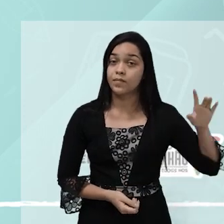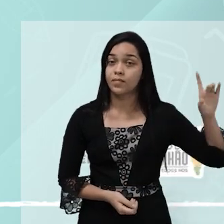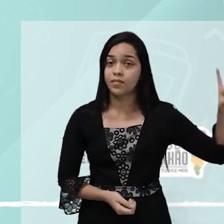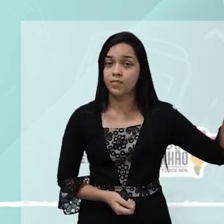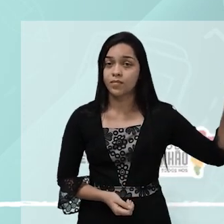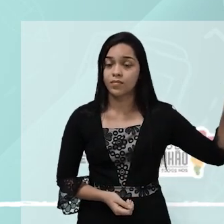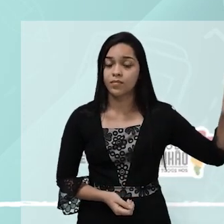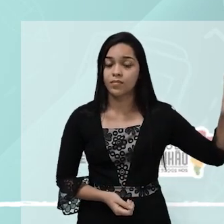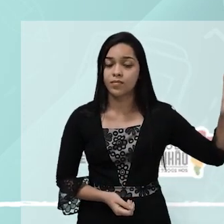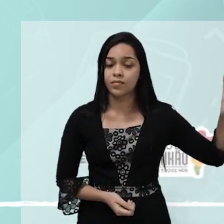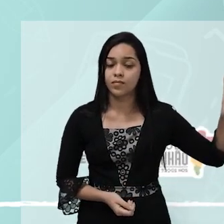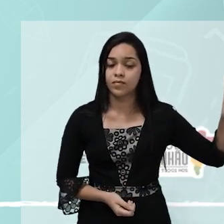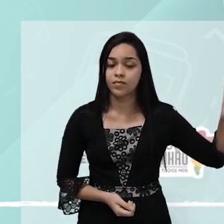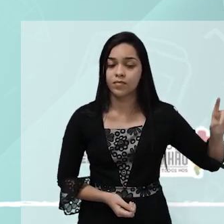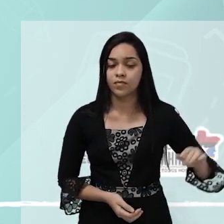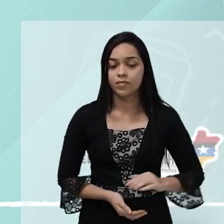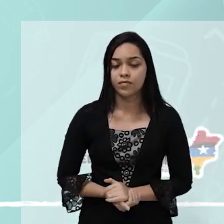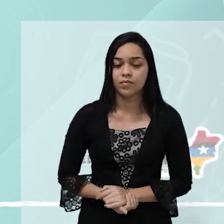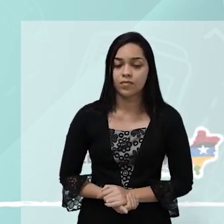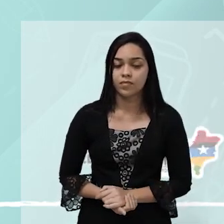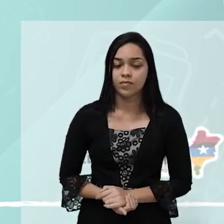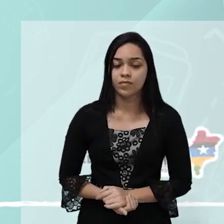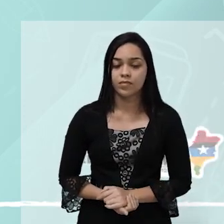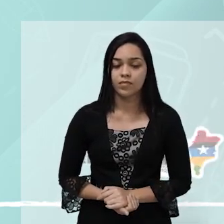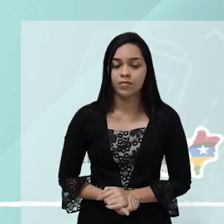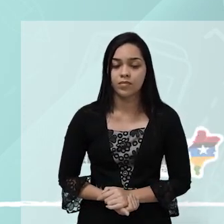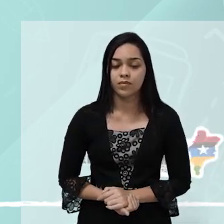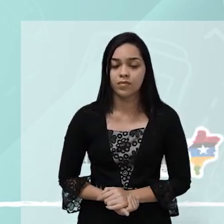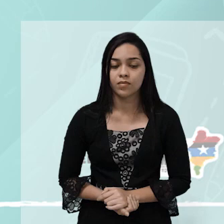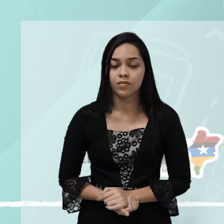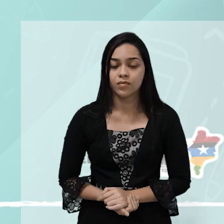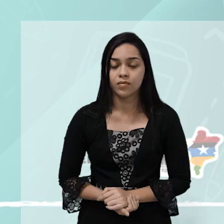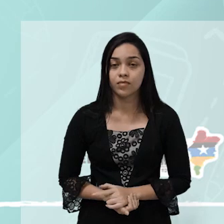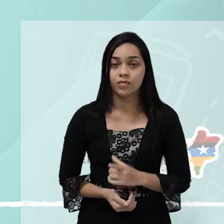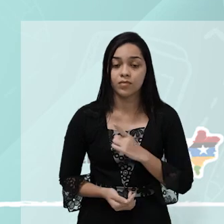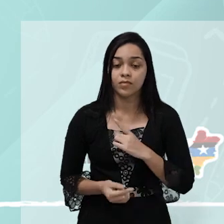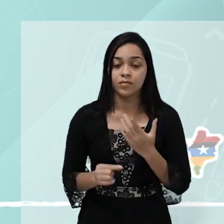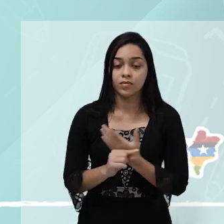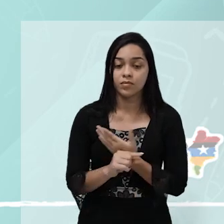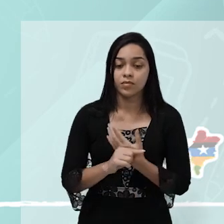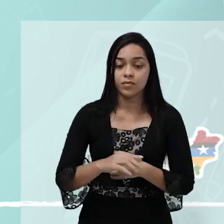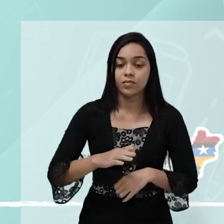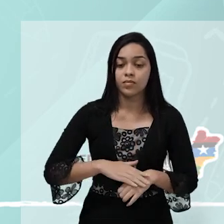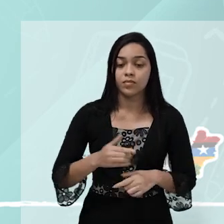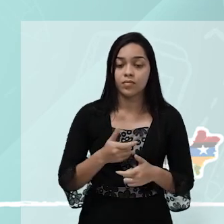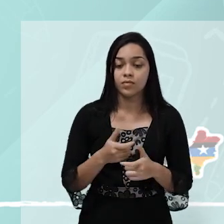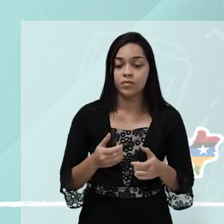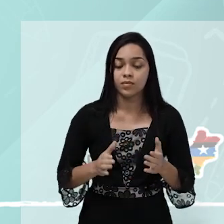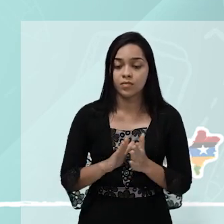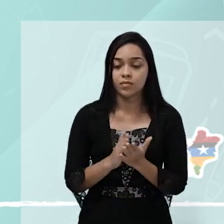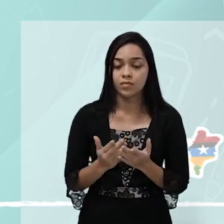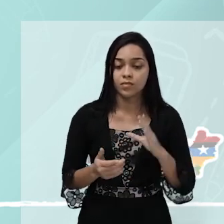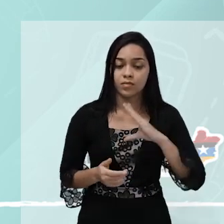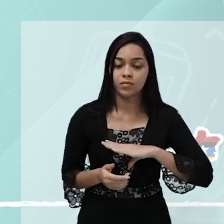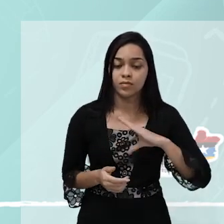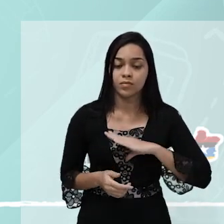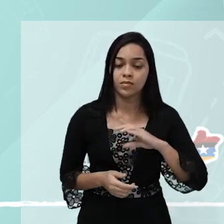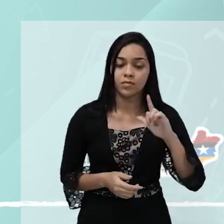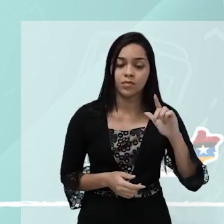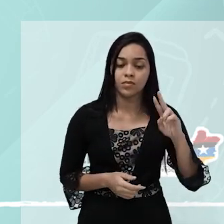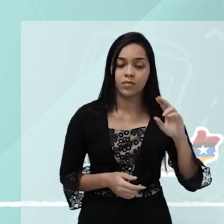D, Os Lusíadas. Luís Vaz de Camões foi autor de uma das maiores obras de língua portuguesa, Os